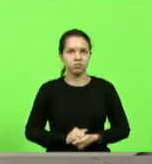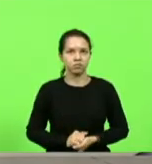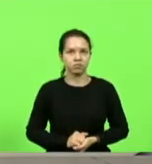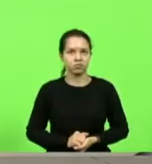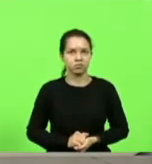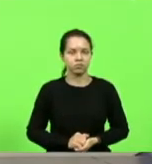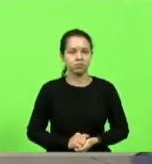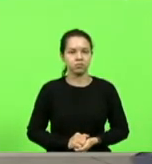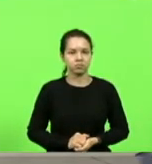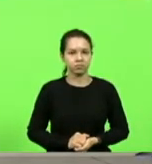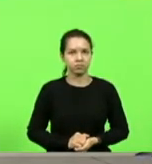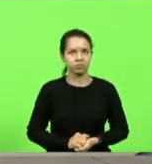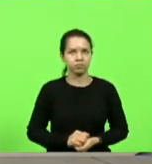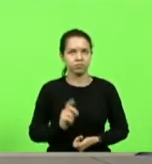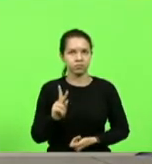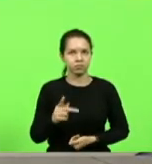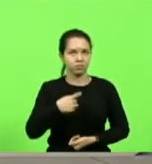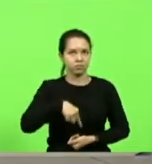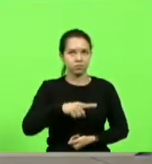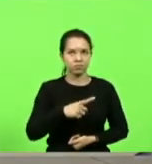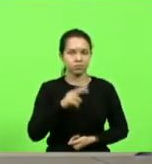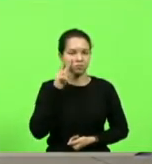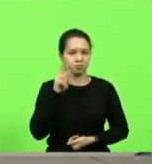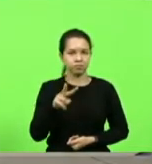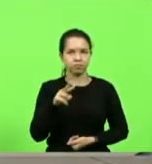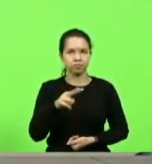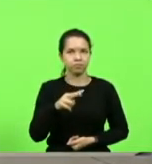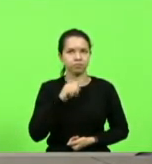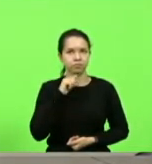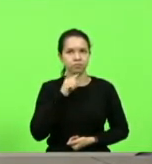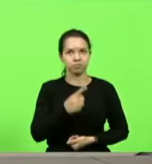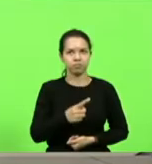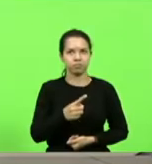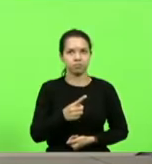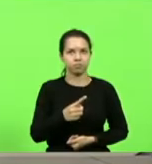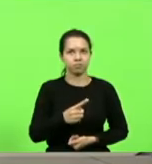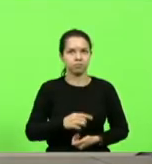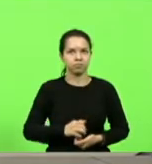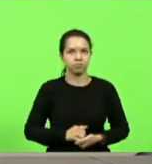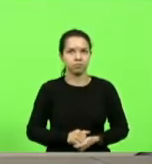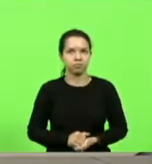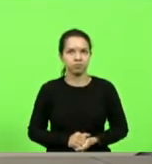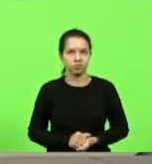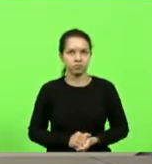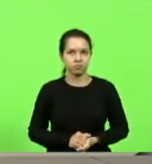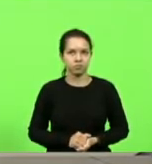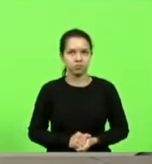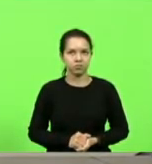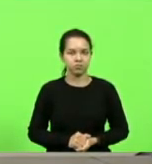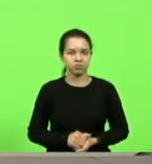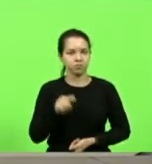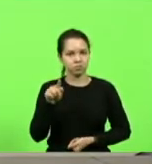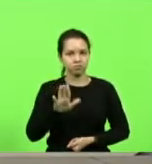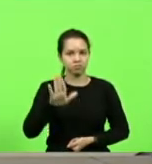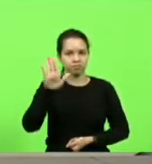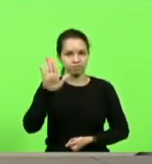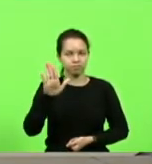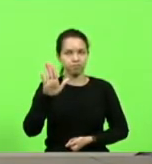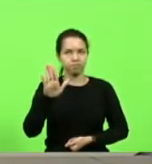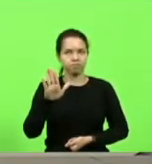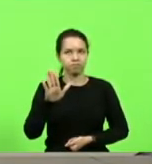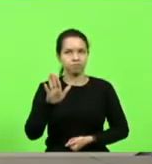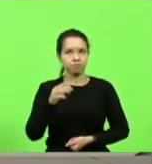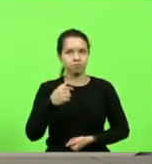Perfeito, deputada. Nós não conseguimos visualizar no momento que Vossa Excelência fez a sinalização. Desta forma,